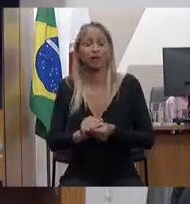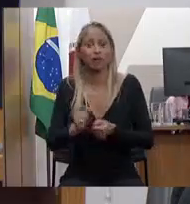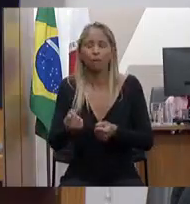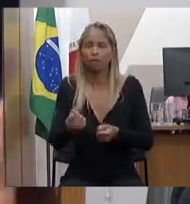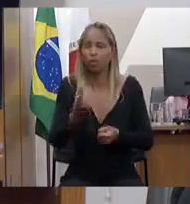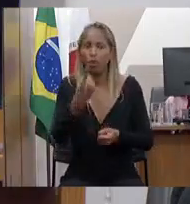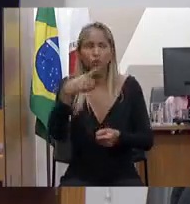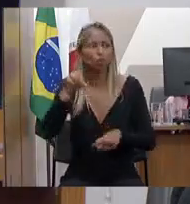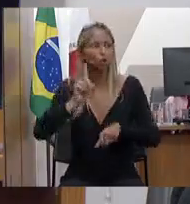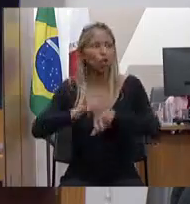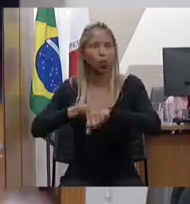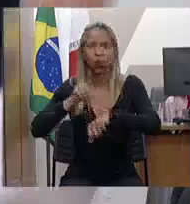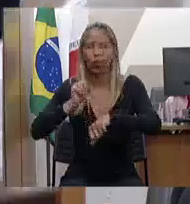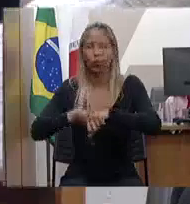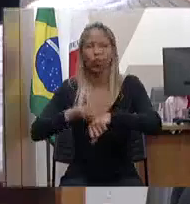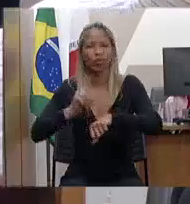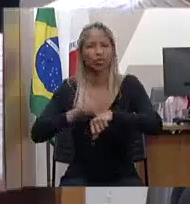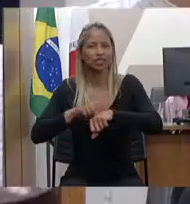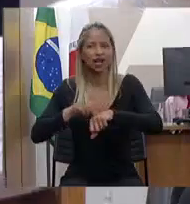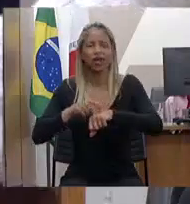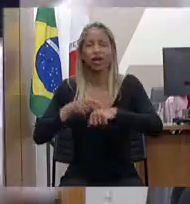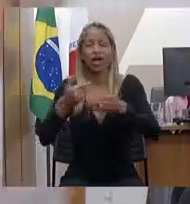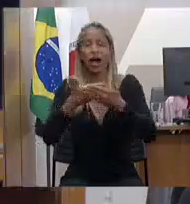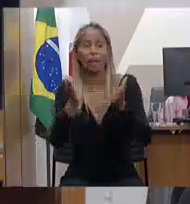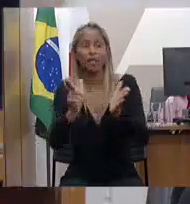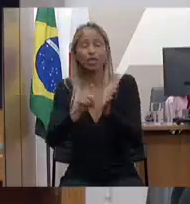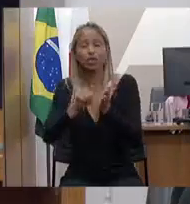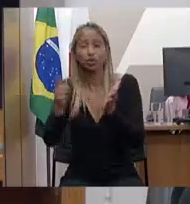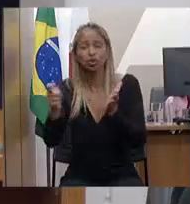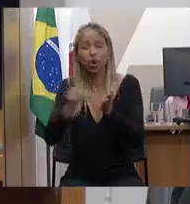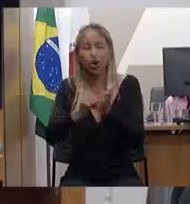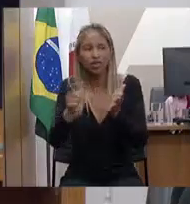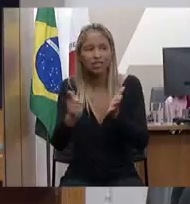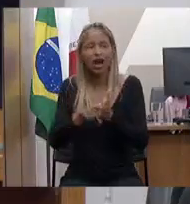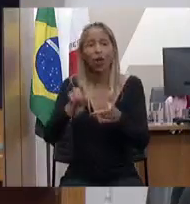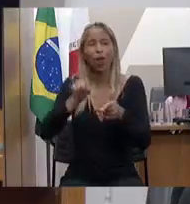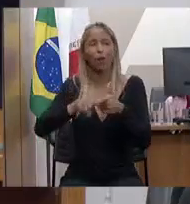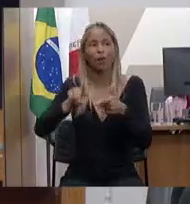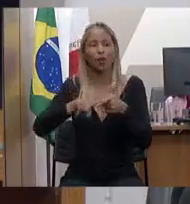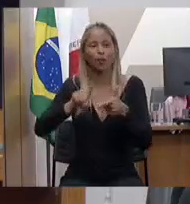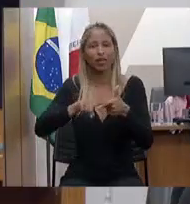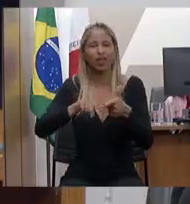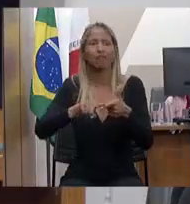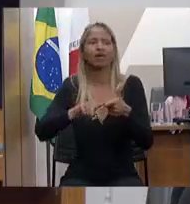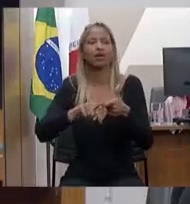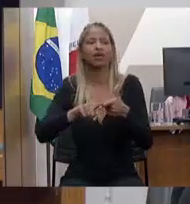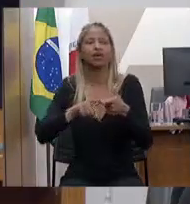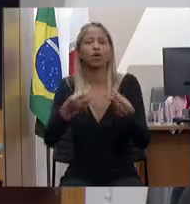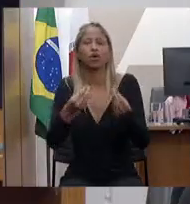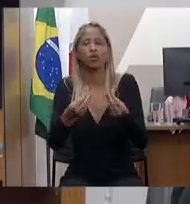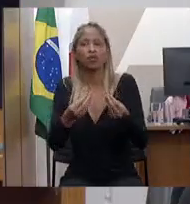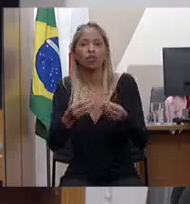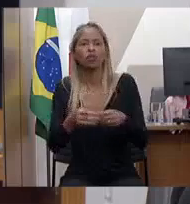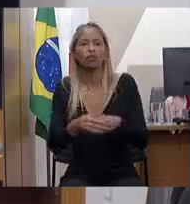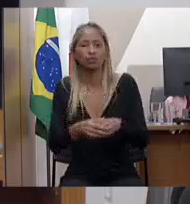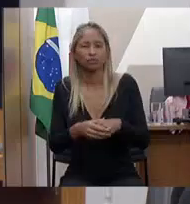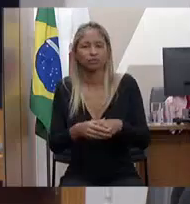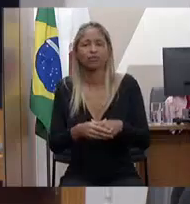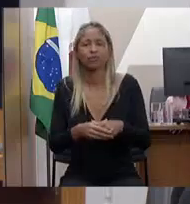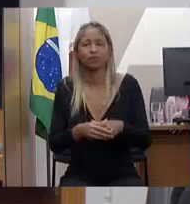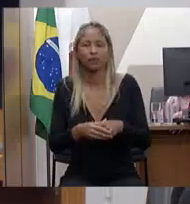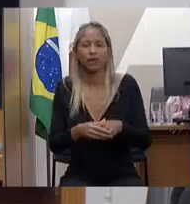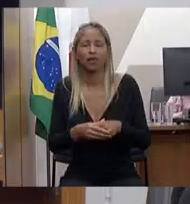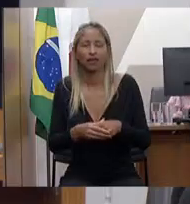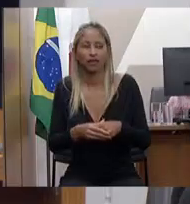toda hora nós se abrimos o jornal nós vamos ver problemas de assédio como lidar o que que é o assédio